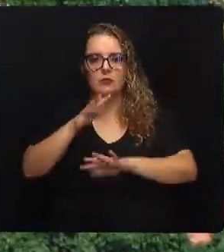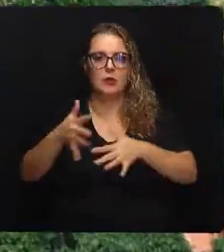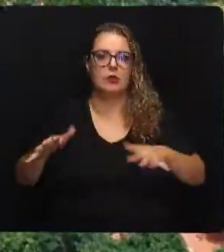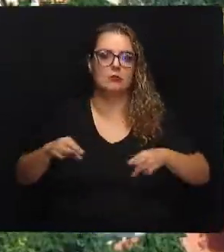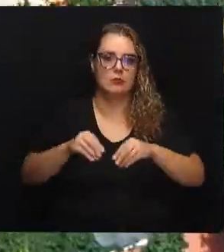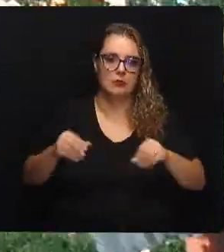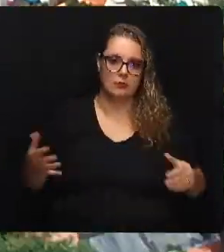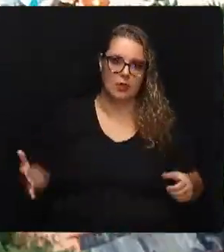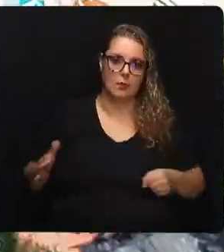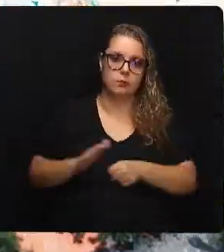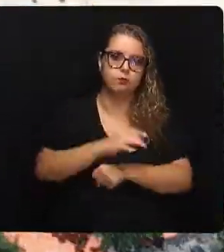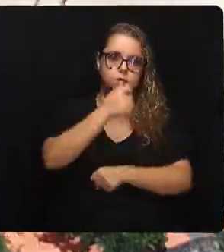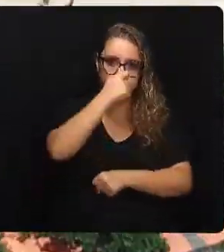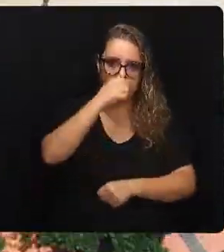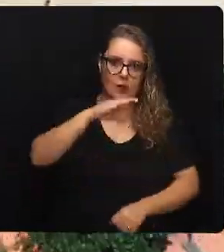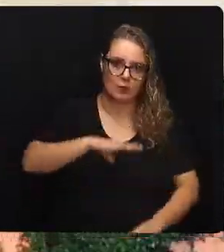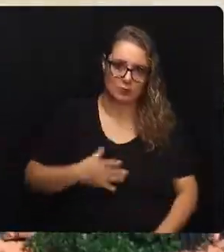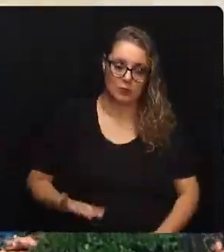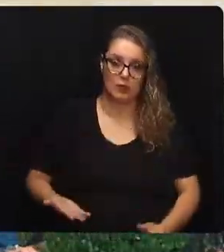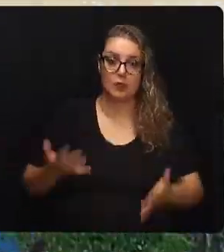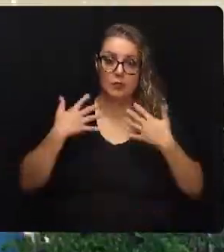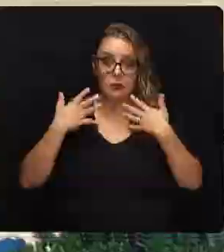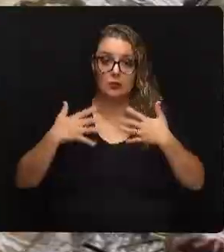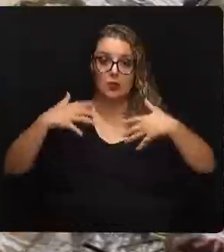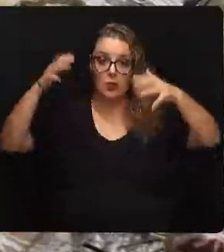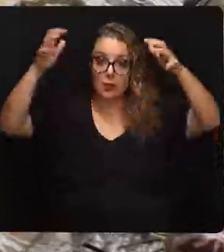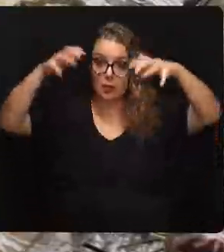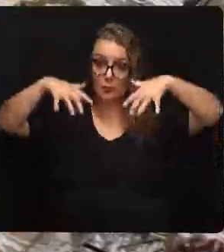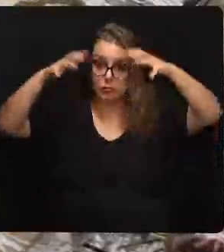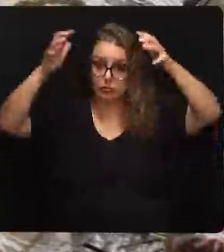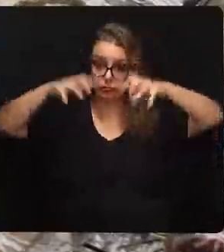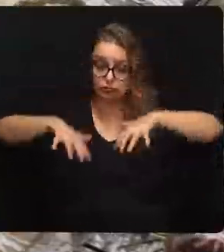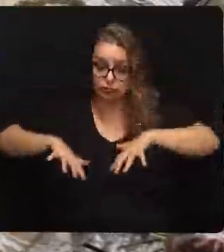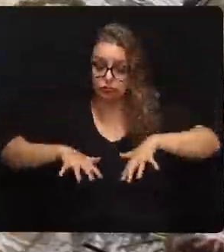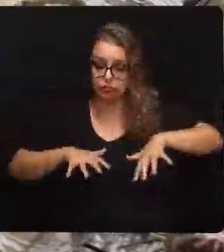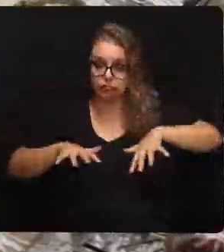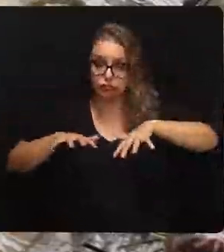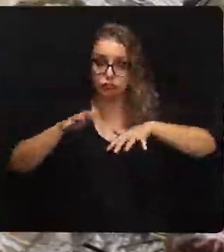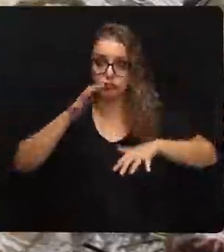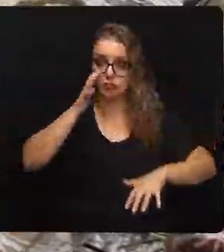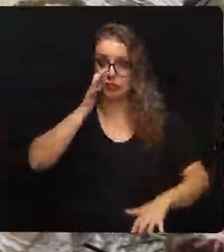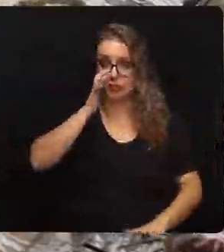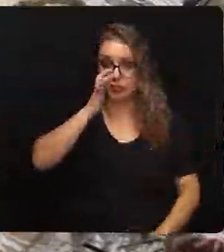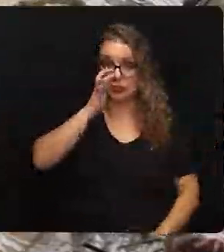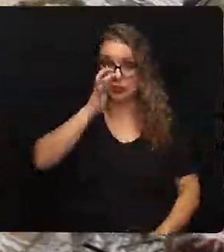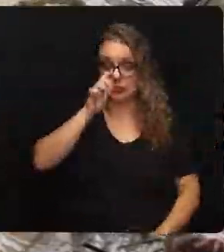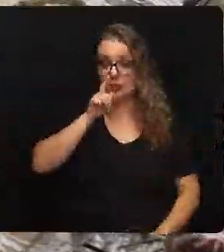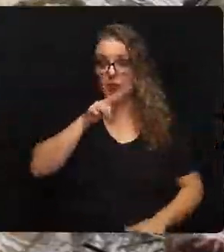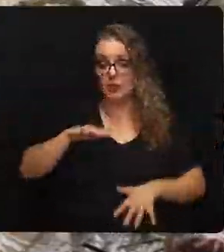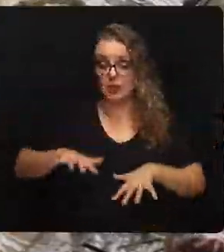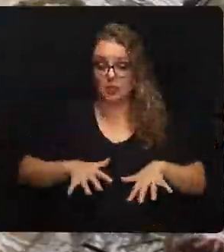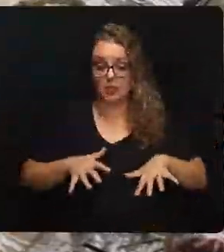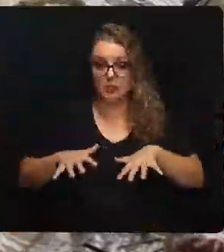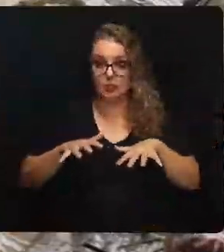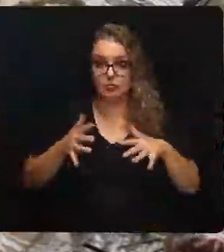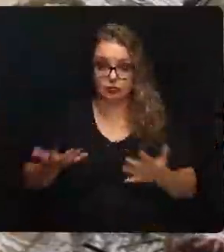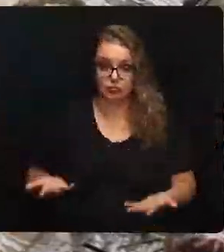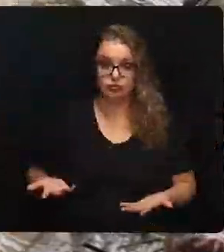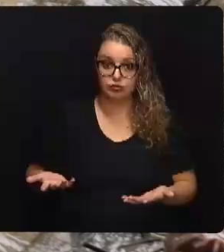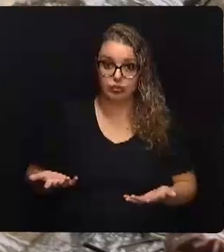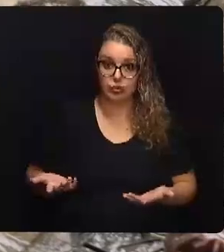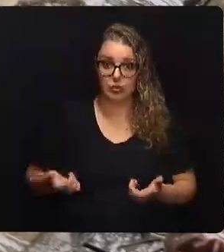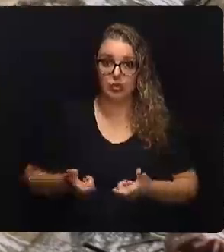praia. Outra questão é, no verão, a gente tem um aumento das chuvas e as águas pluviais,